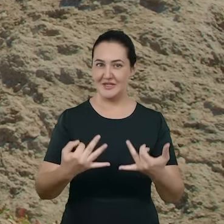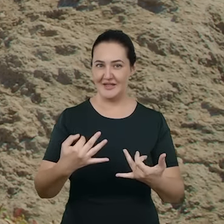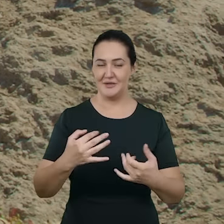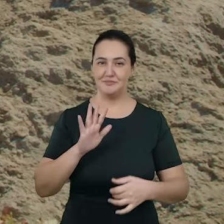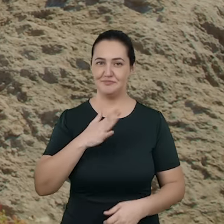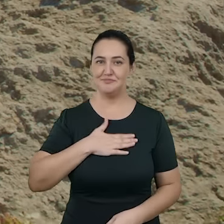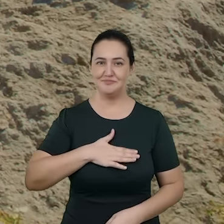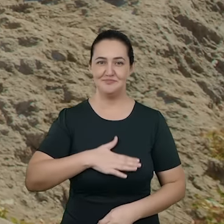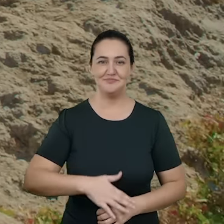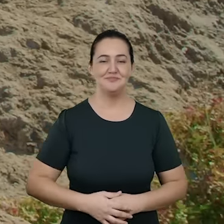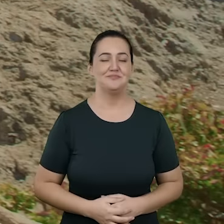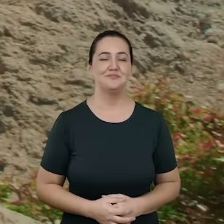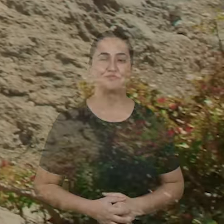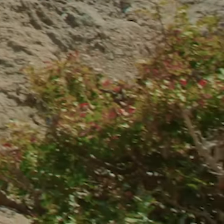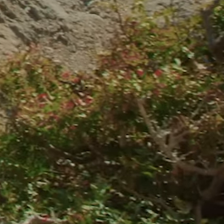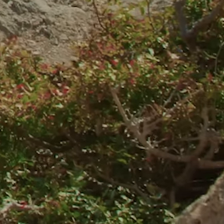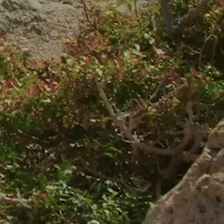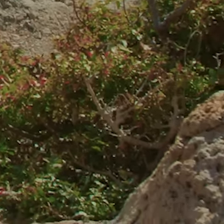de cima.